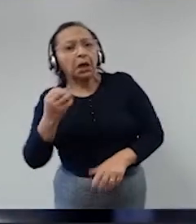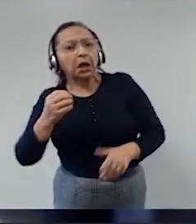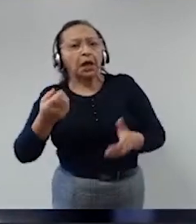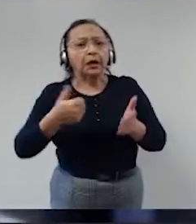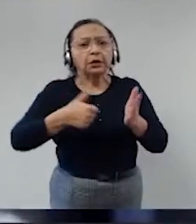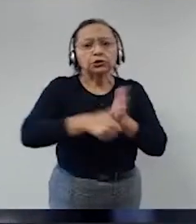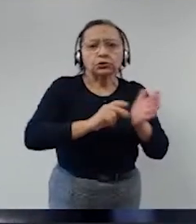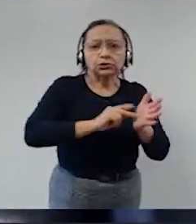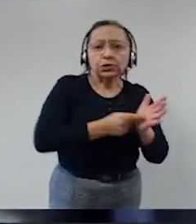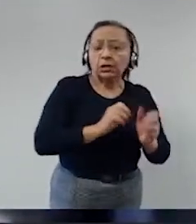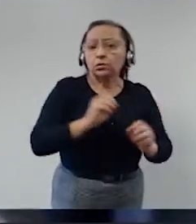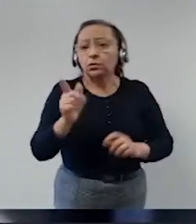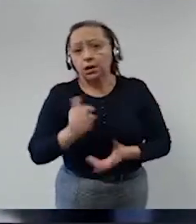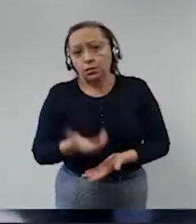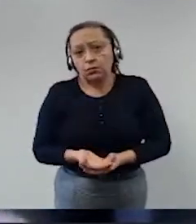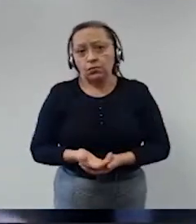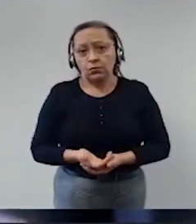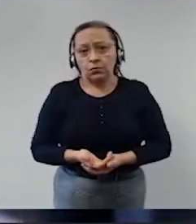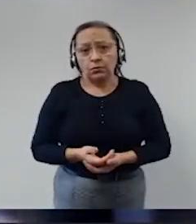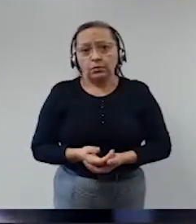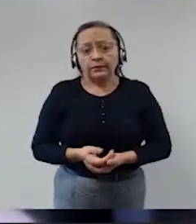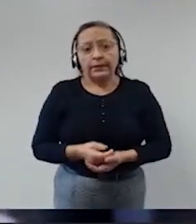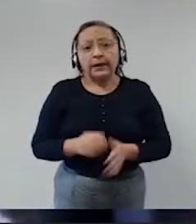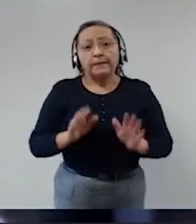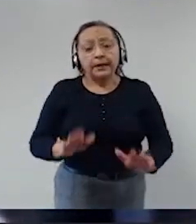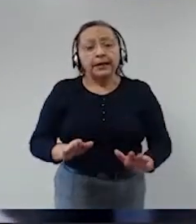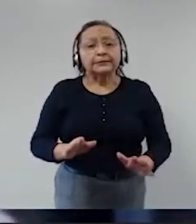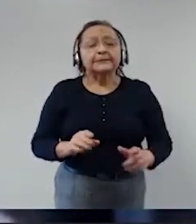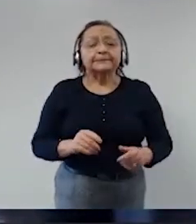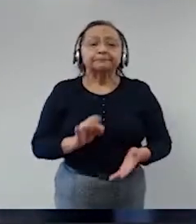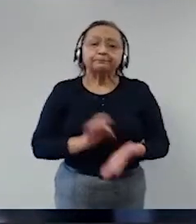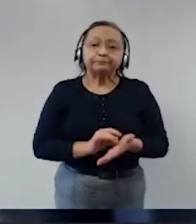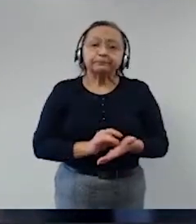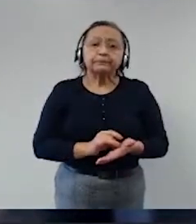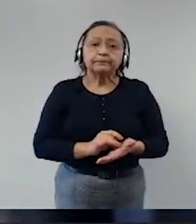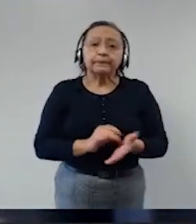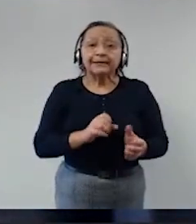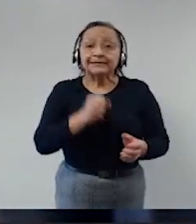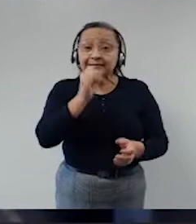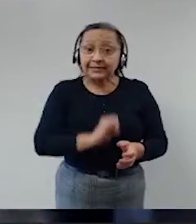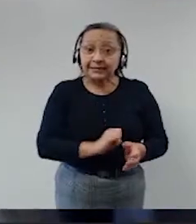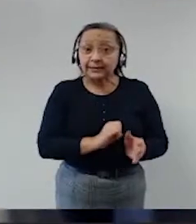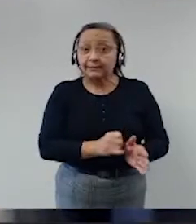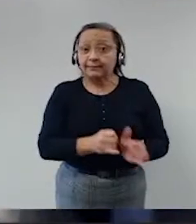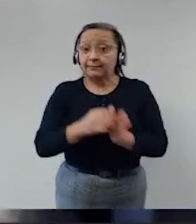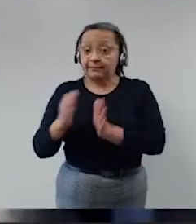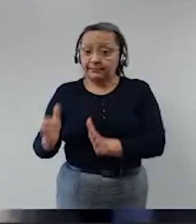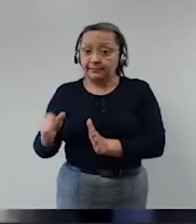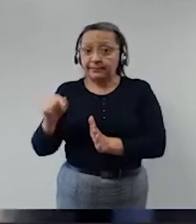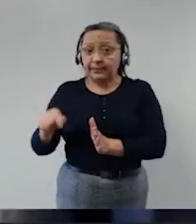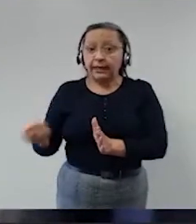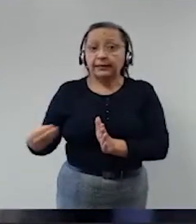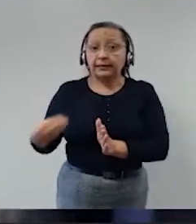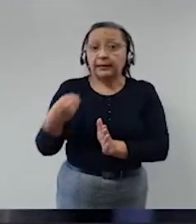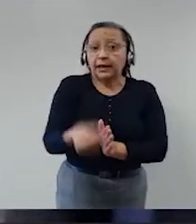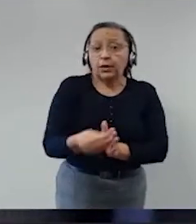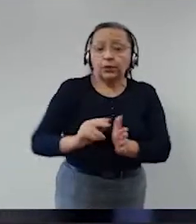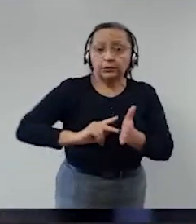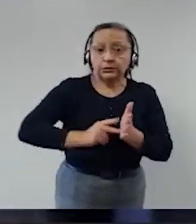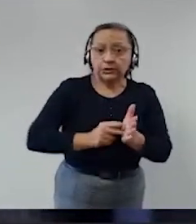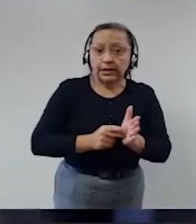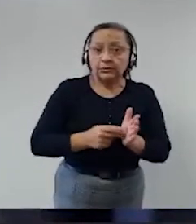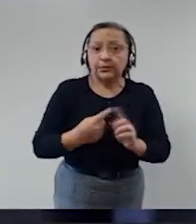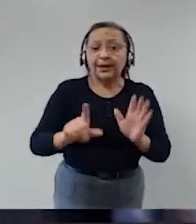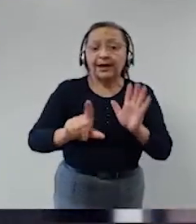atrás, na era varguista, mas o fato é que, se de um lado se atribuiu, né, aos sindicatos, pela